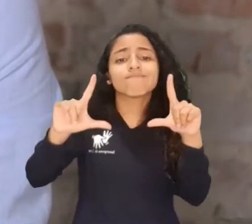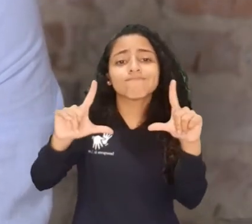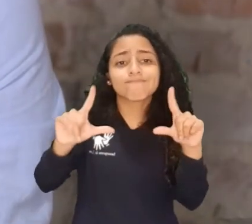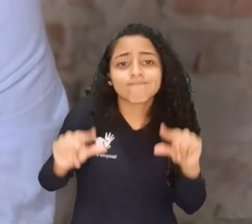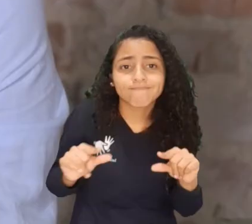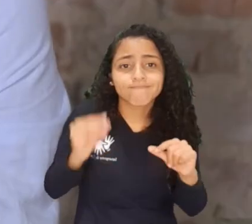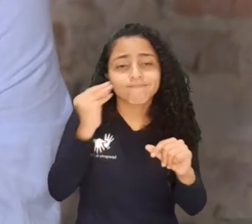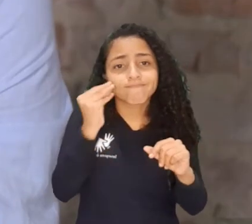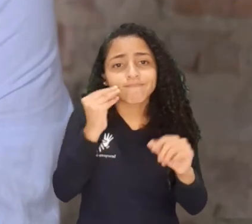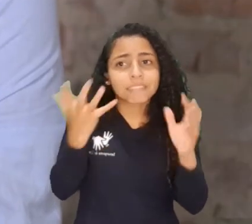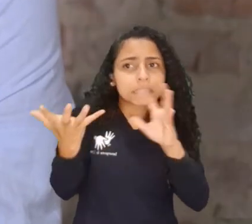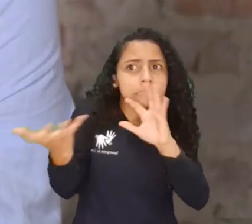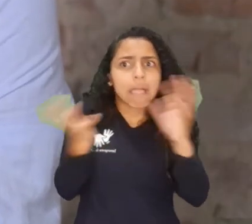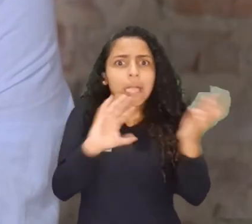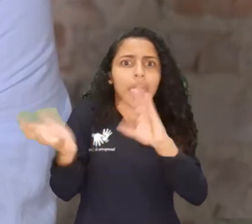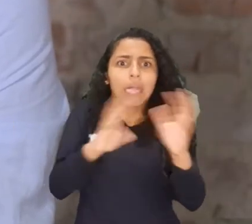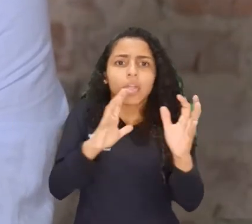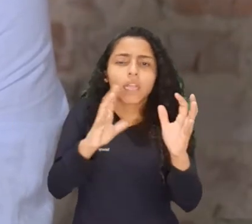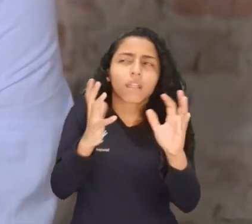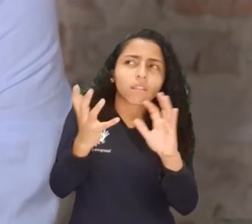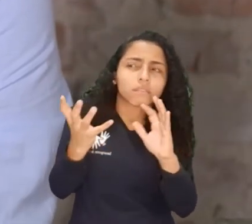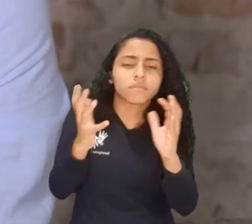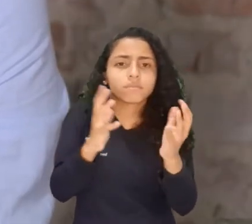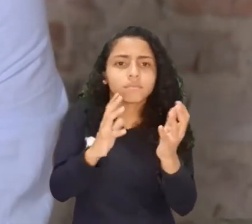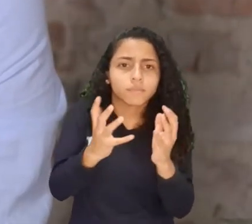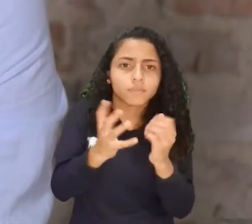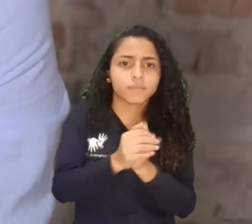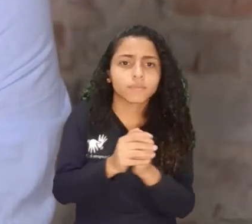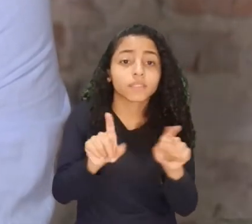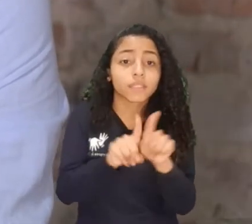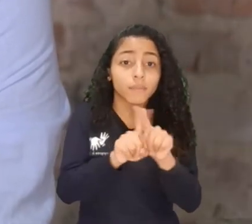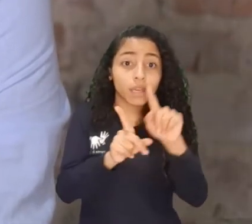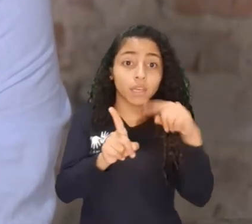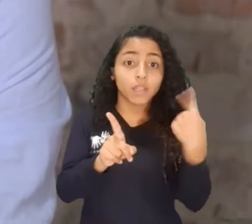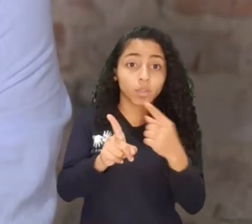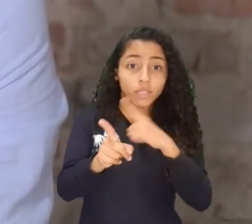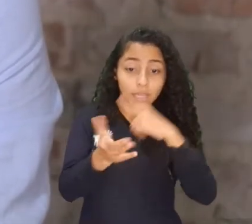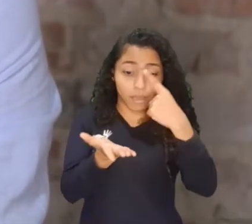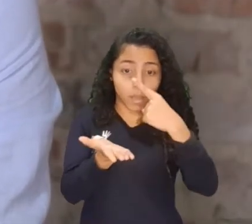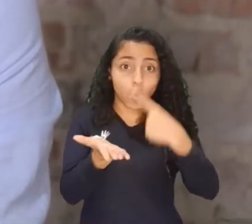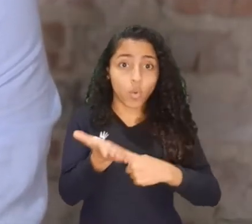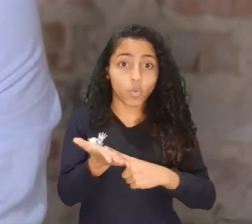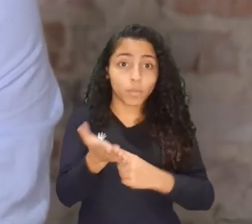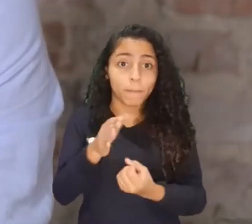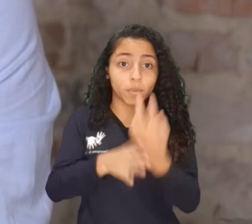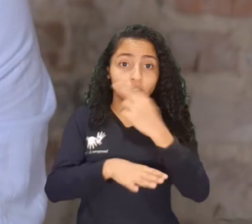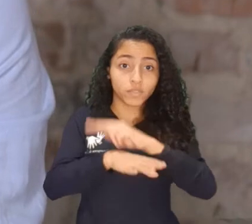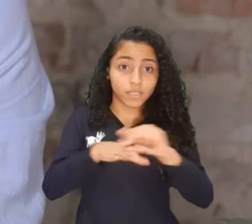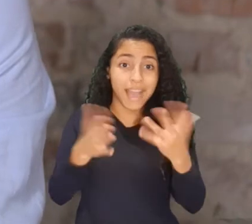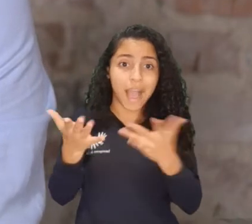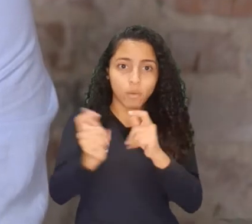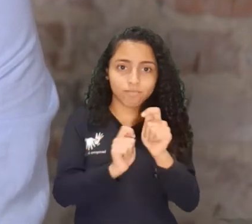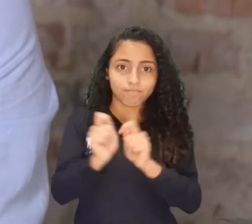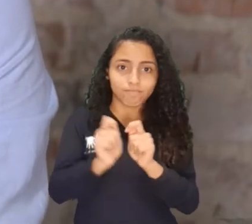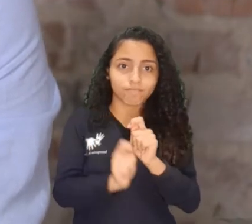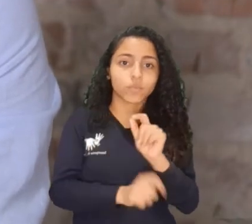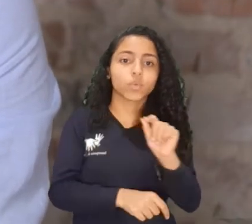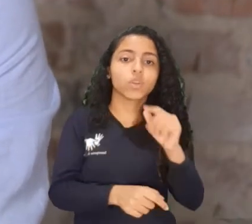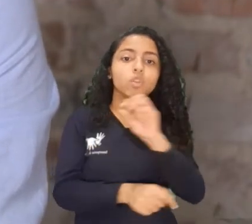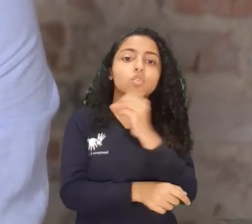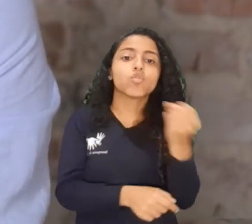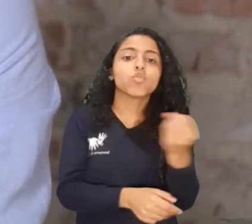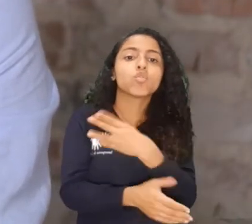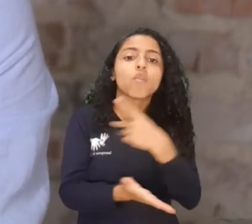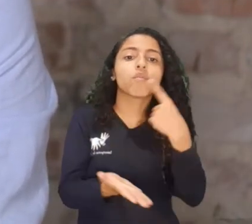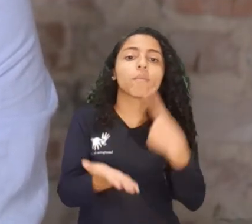coisas. Nós também estamos num acordo de biodiversidade, um acordo que está sendo negociado agora, inclusive, chamado de Novo Marco Pós-2020, onde